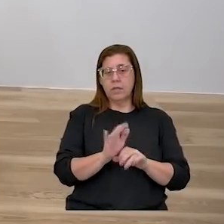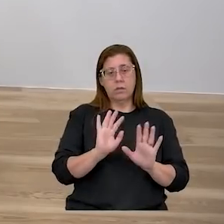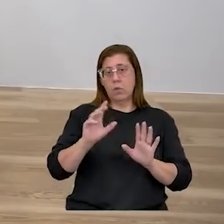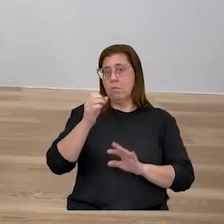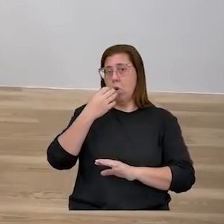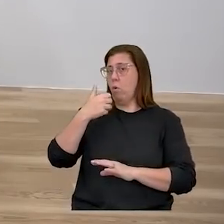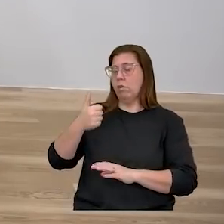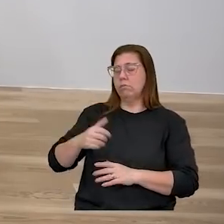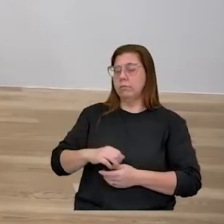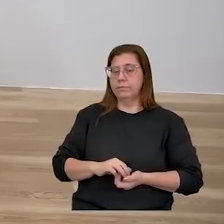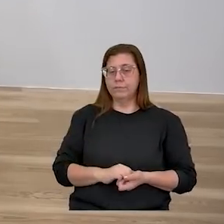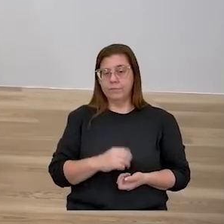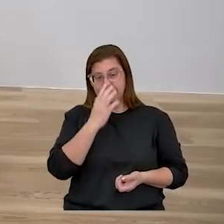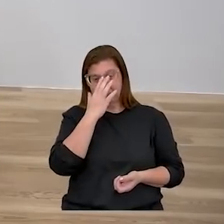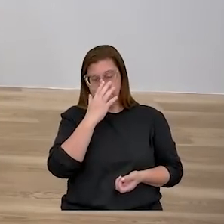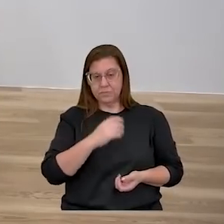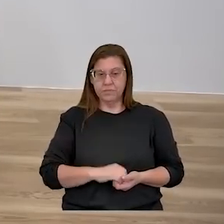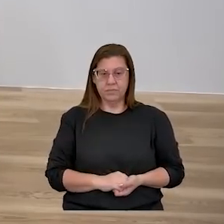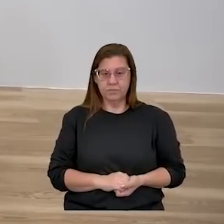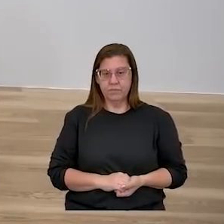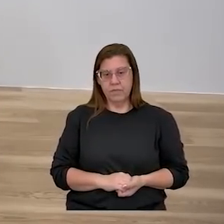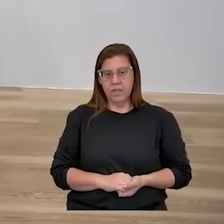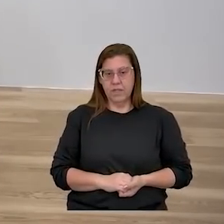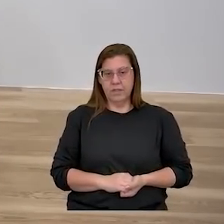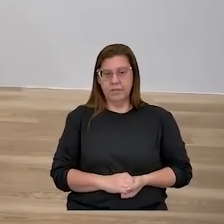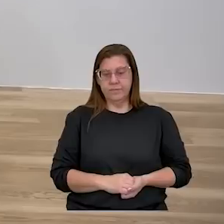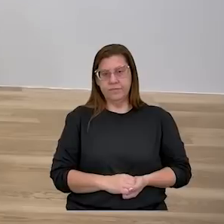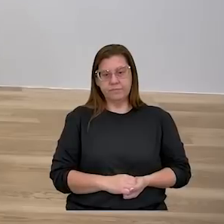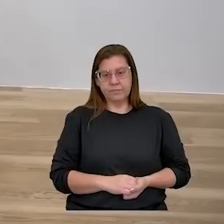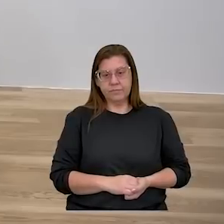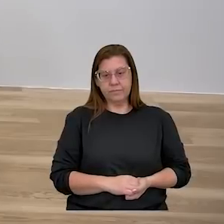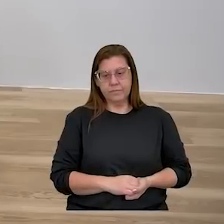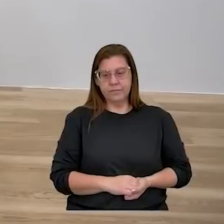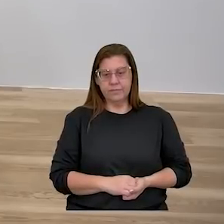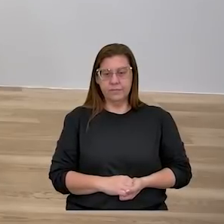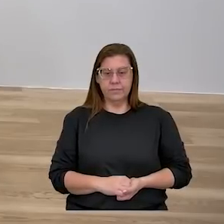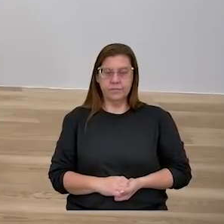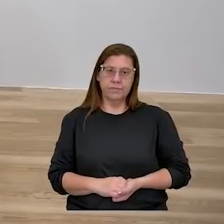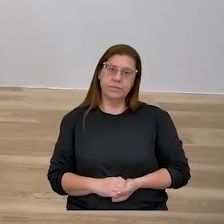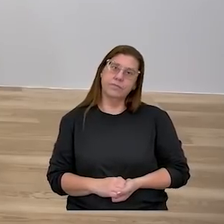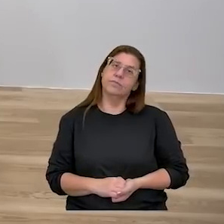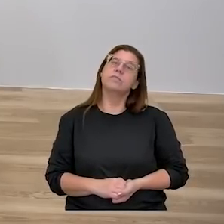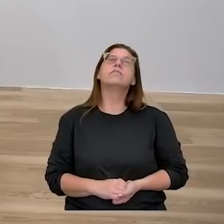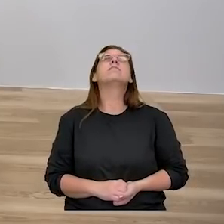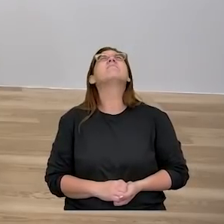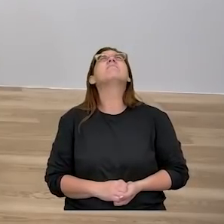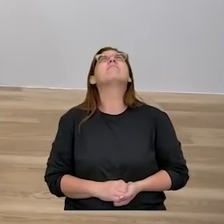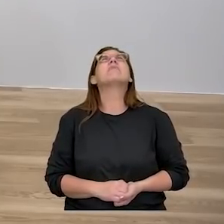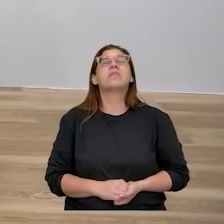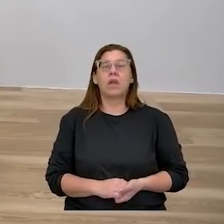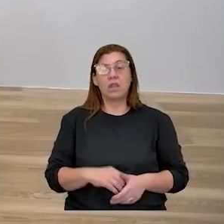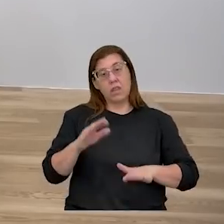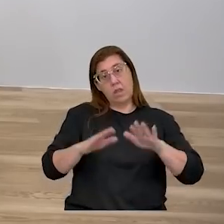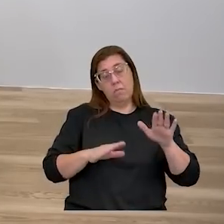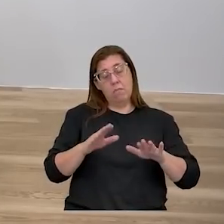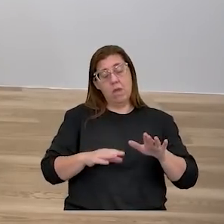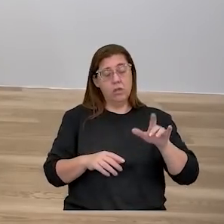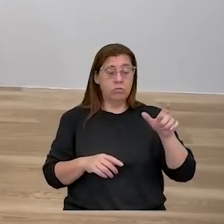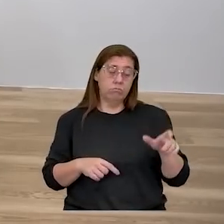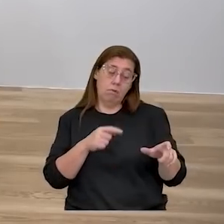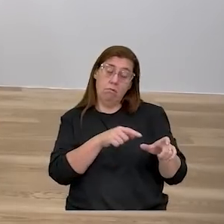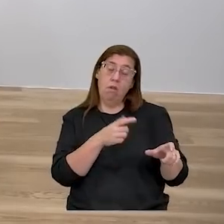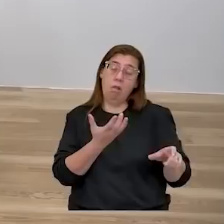coisa. Você falou de... a gente levanta hipóteses, né, sobre o que o outro possa dizer. É claro,